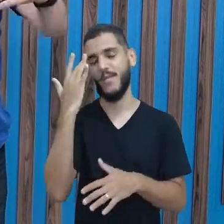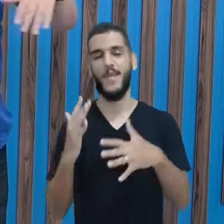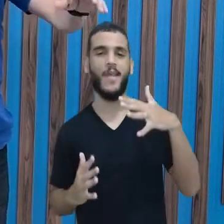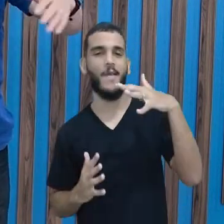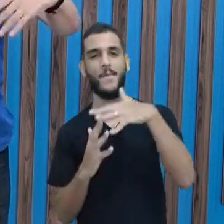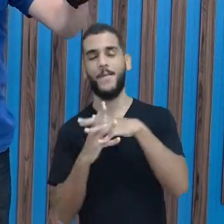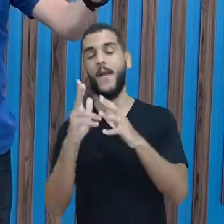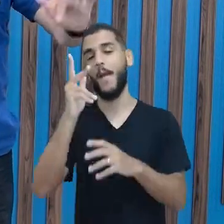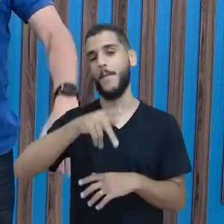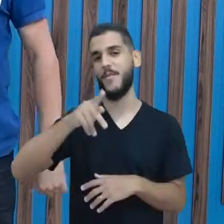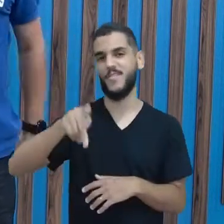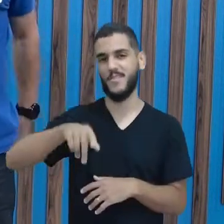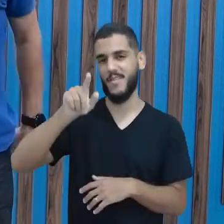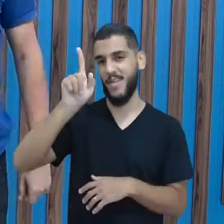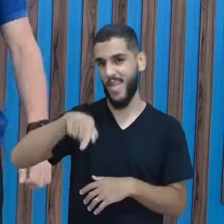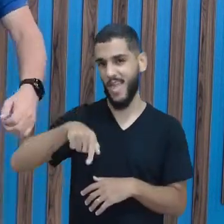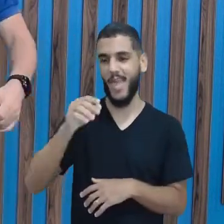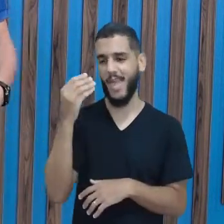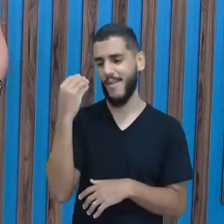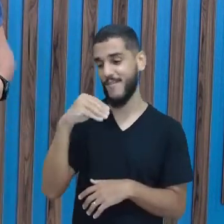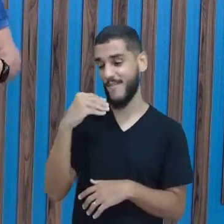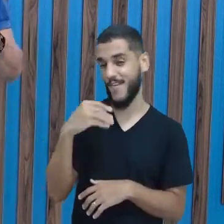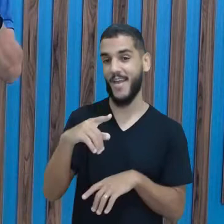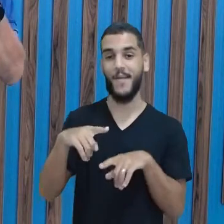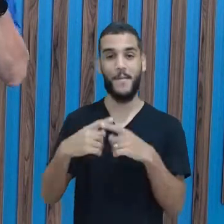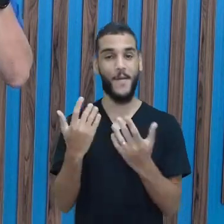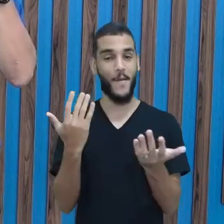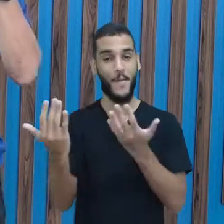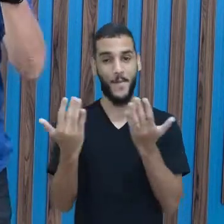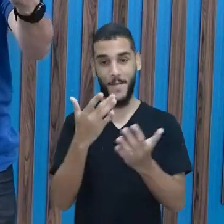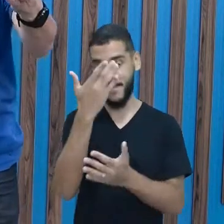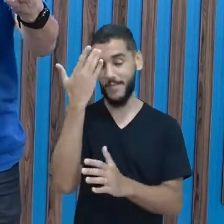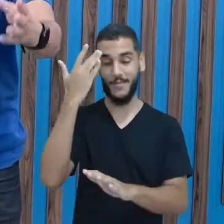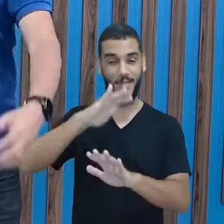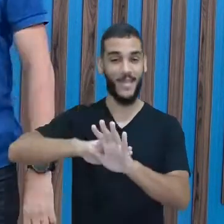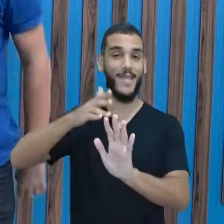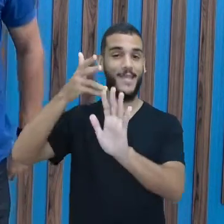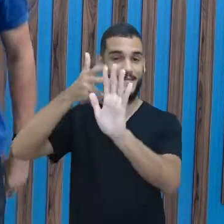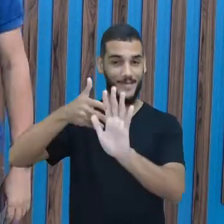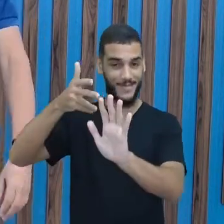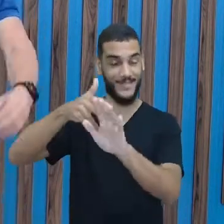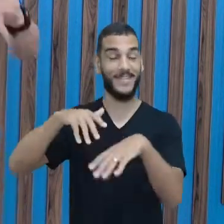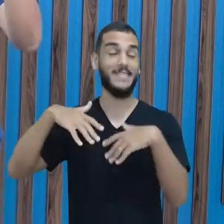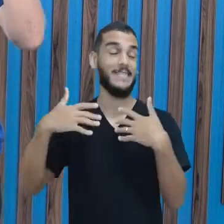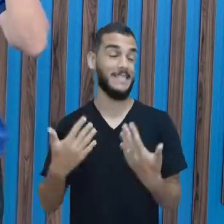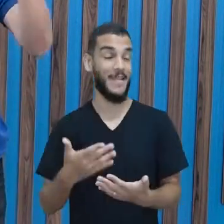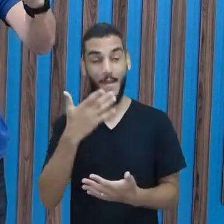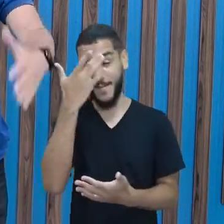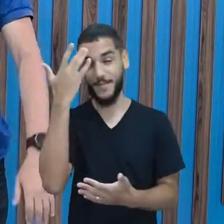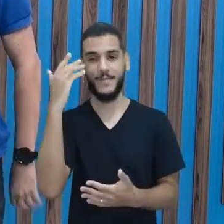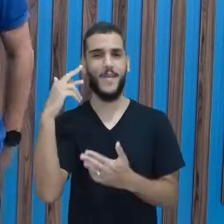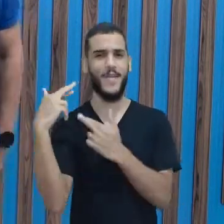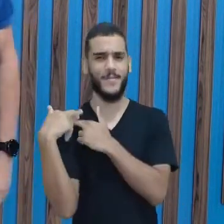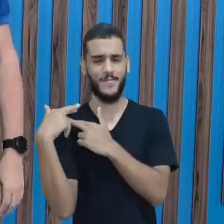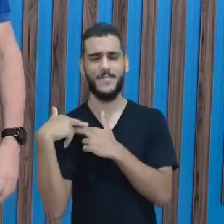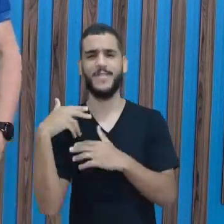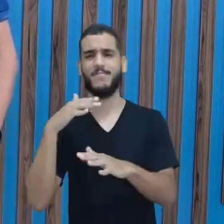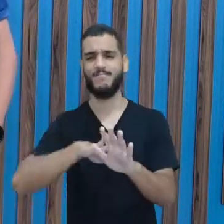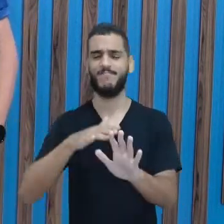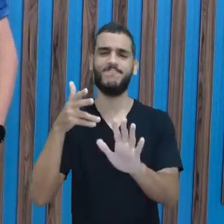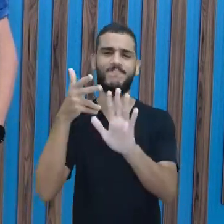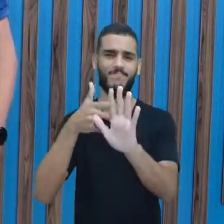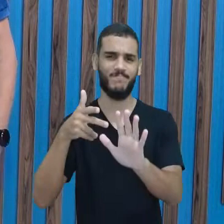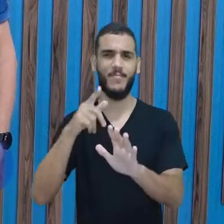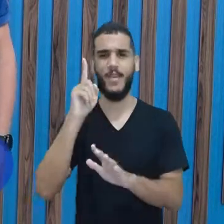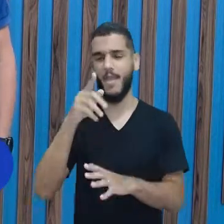professor, coitado, o professor é fichinha, né? Mas quem faz com que essa imagem chegue aí na sua casa, pela Zona TV Nova Nordeste, né?